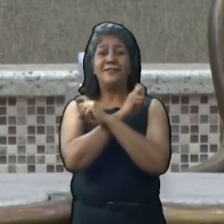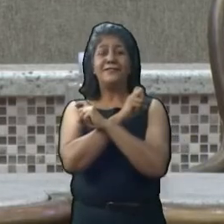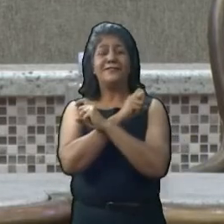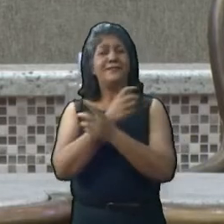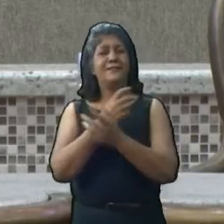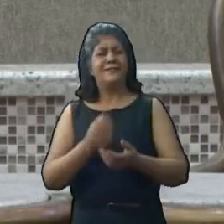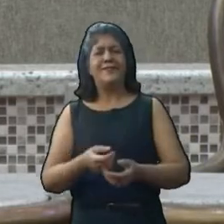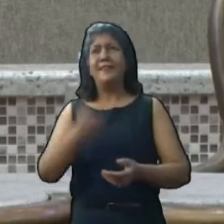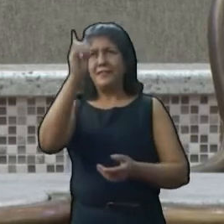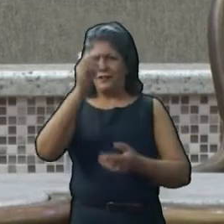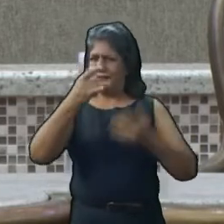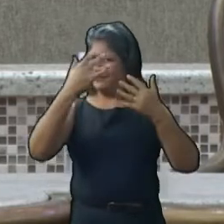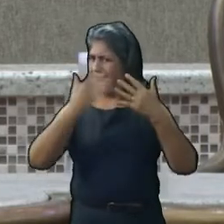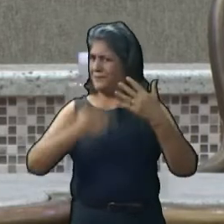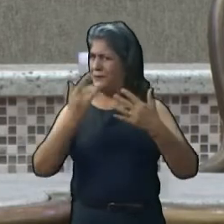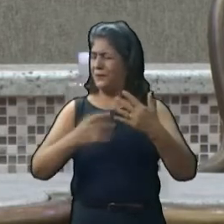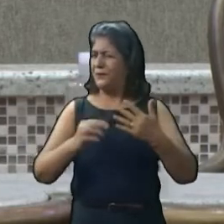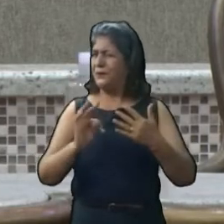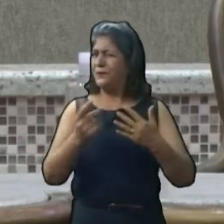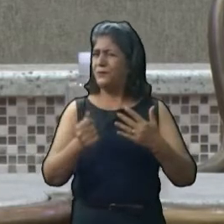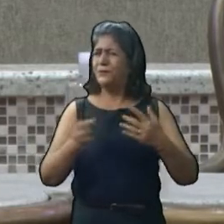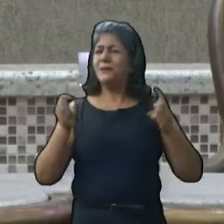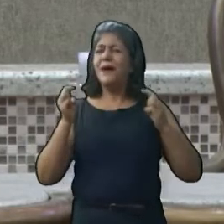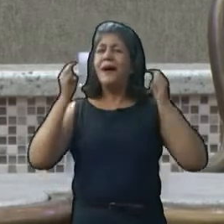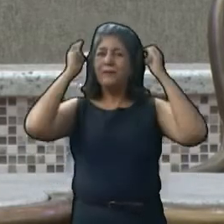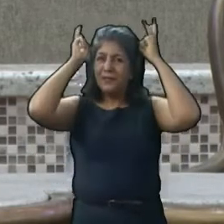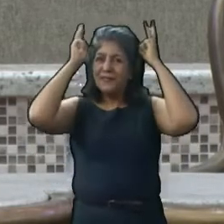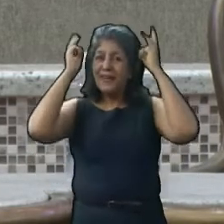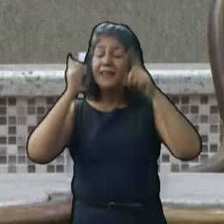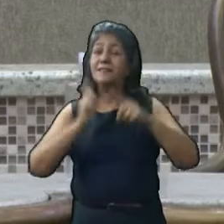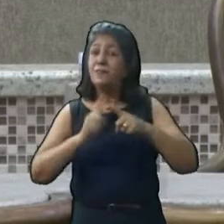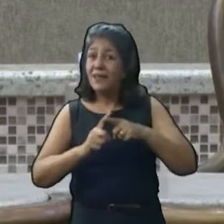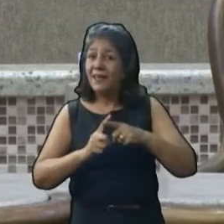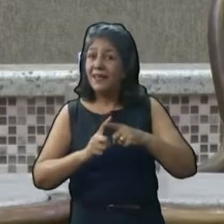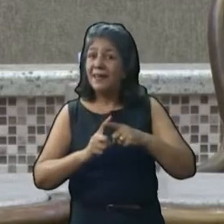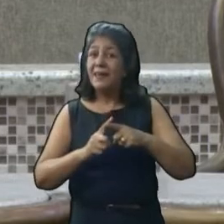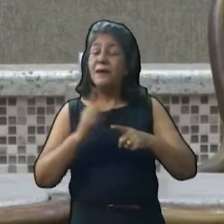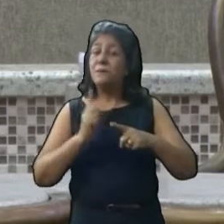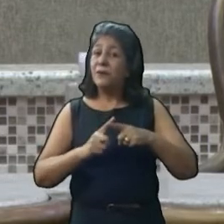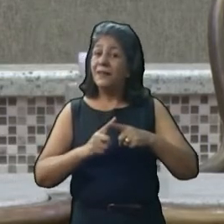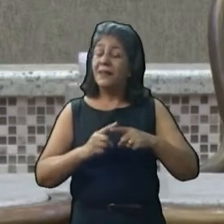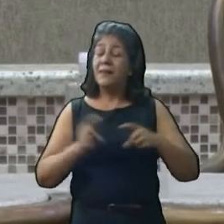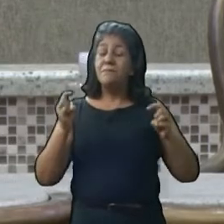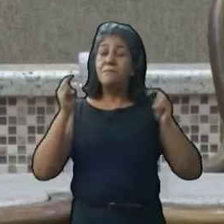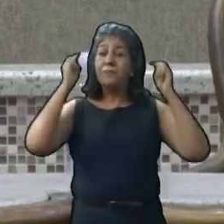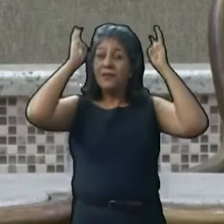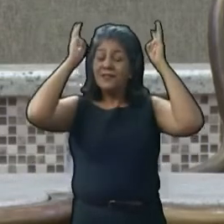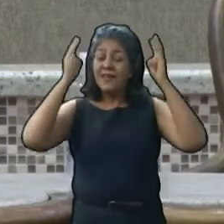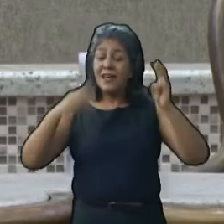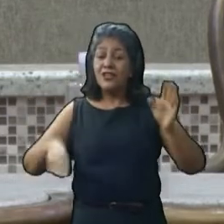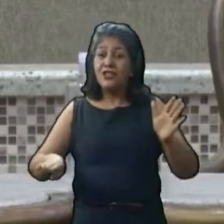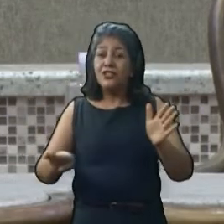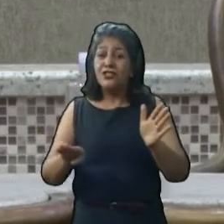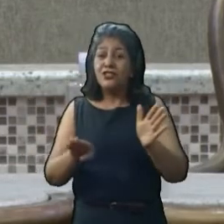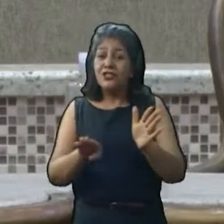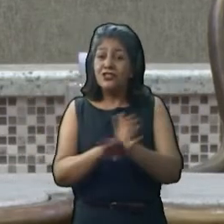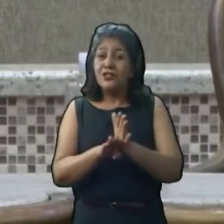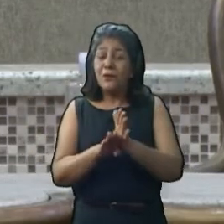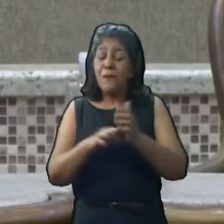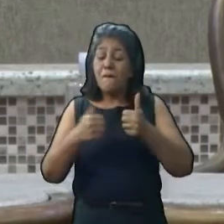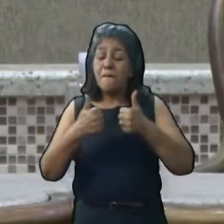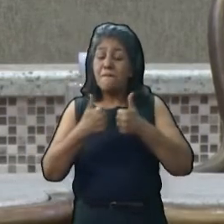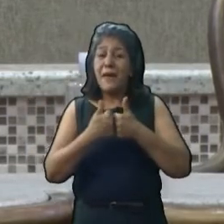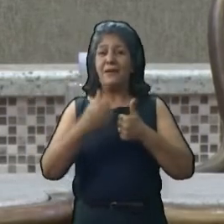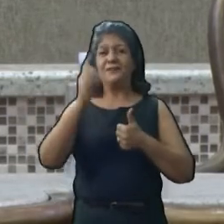é esse nosso glorificado seja o nome do senhor eu estou falando sobre marcas de uma pessoa